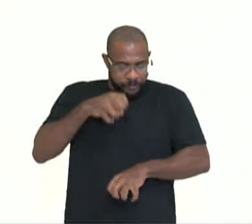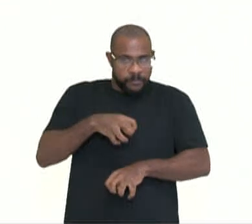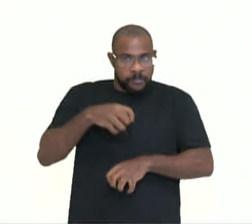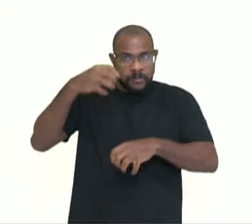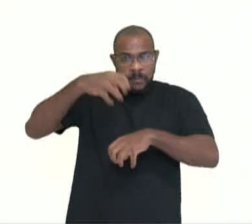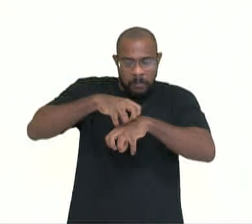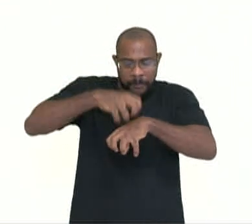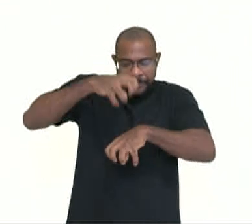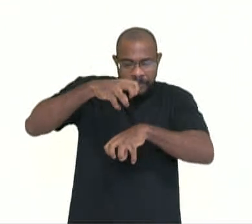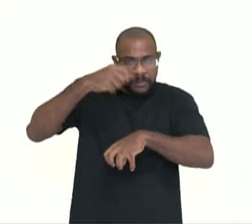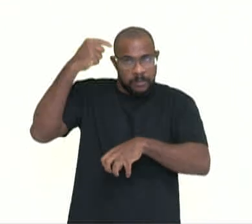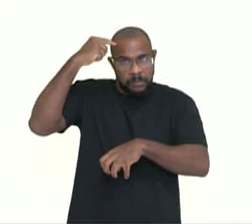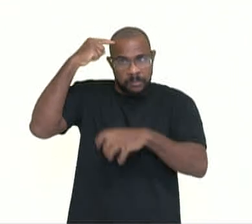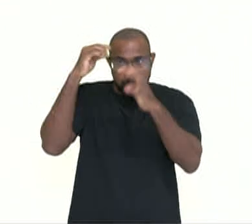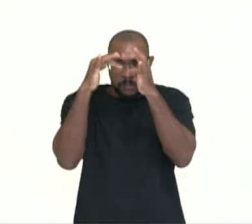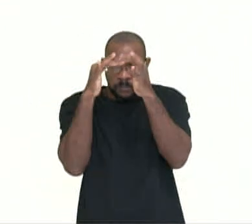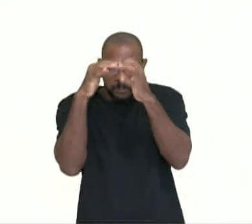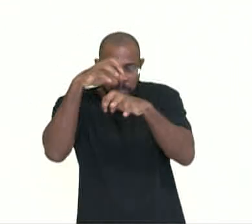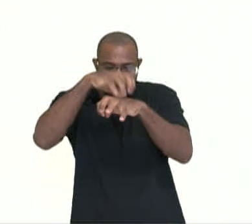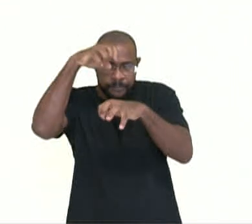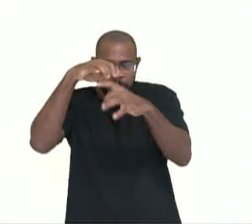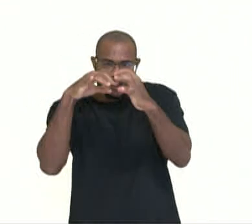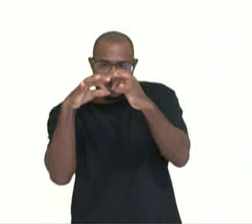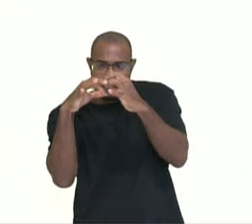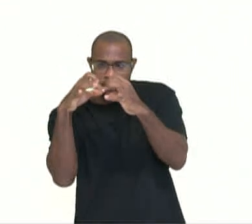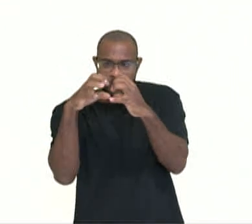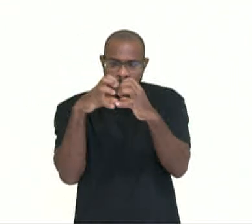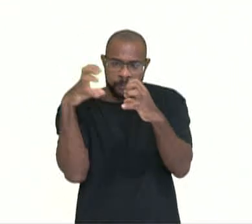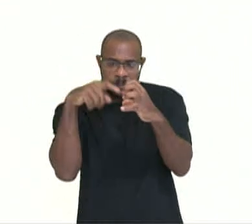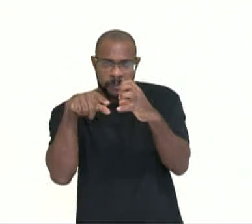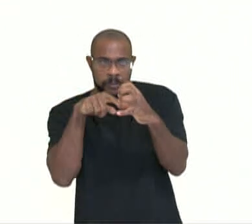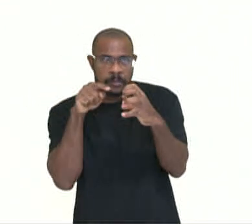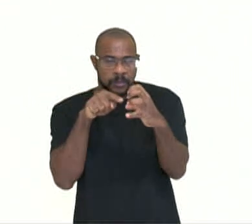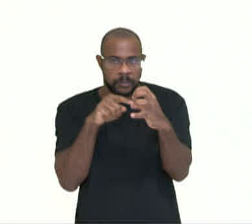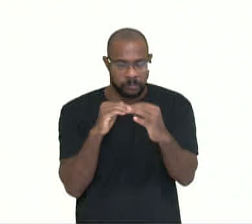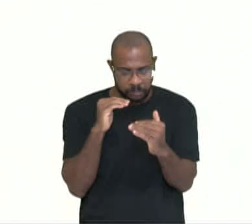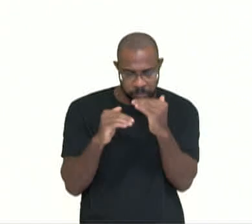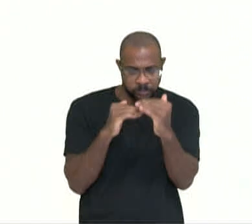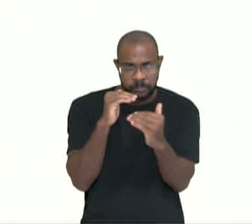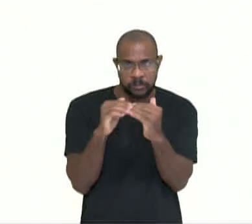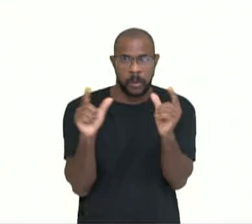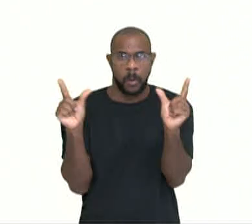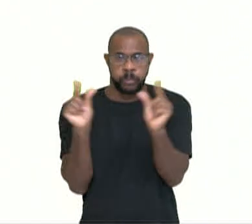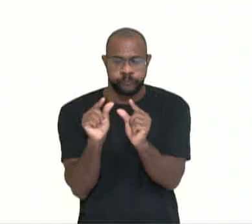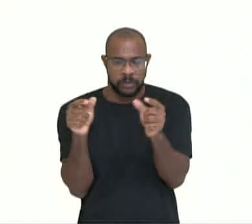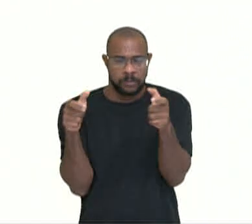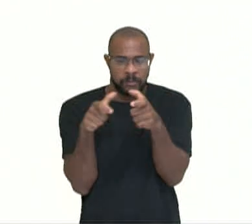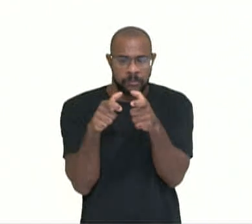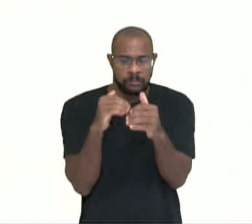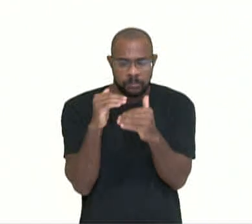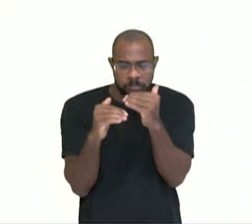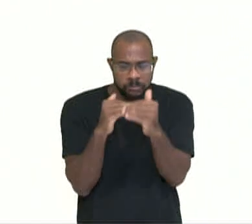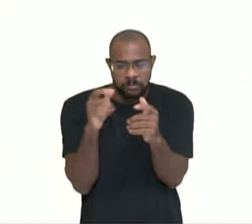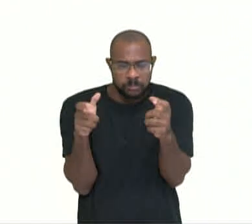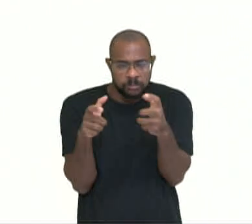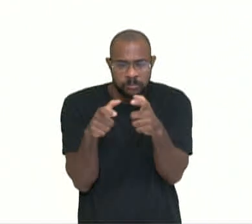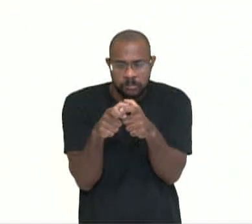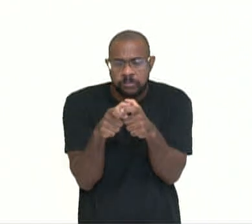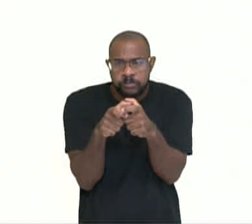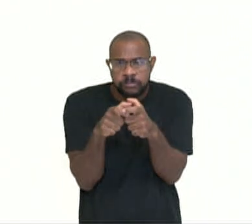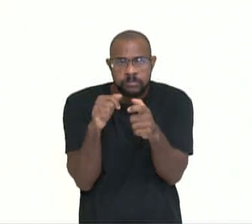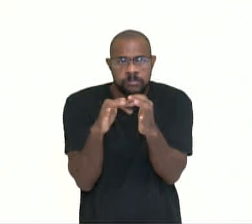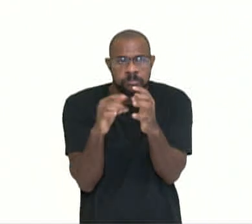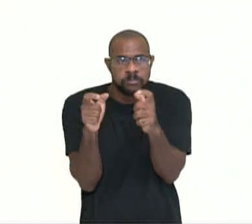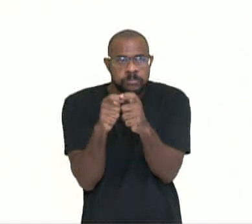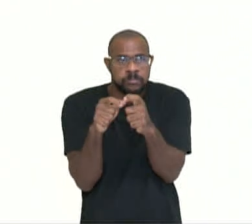uma encefalite, durante o desenvolvimento ali, né? Então, o cérebro, ele acaba desenvolvendo menos que normal. Ele fica com um volume menor. E